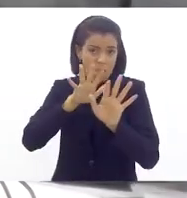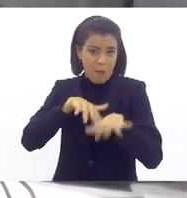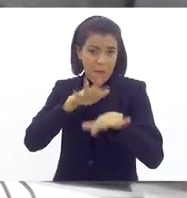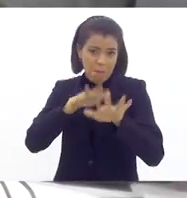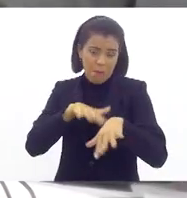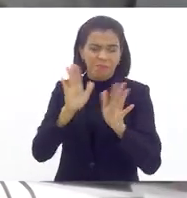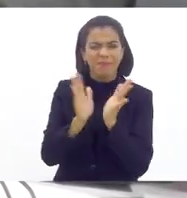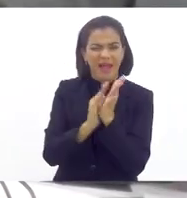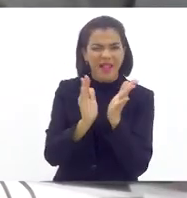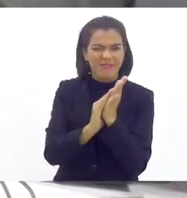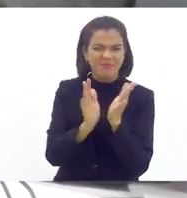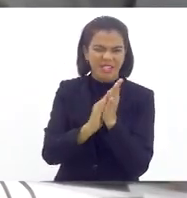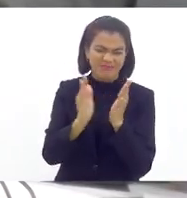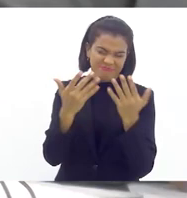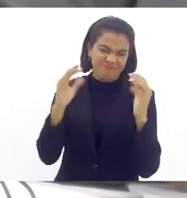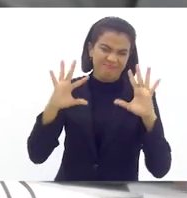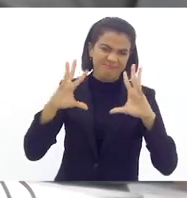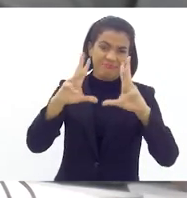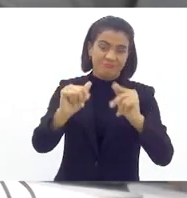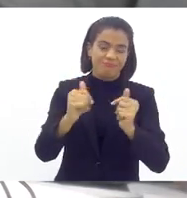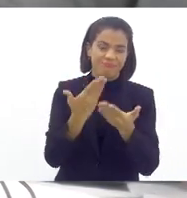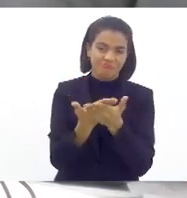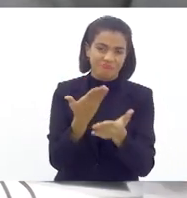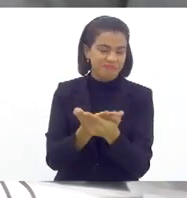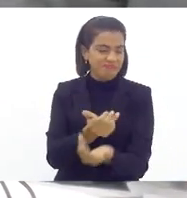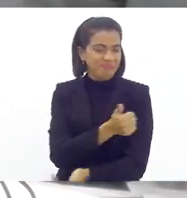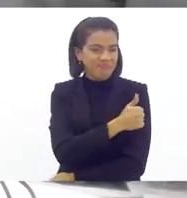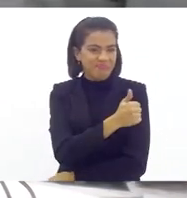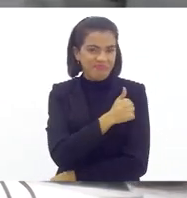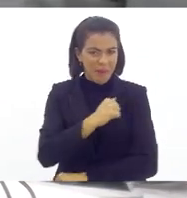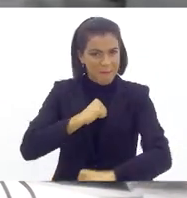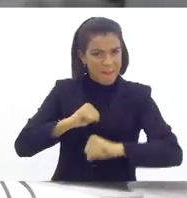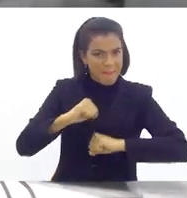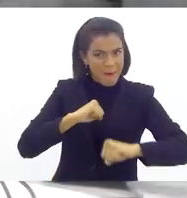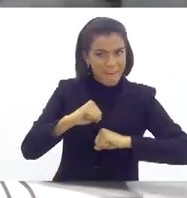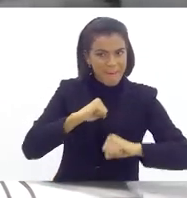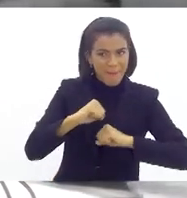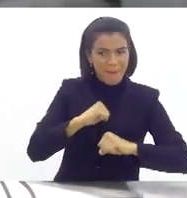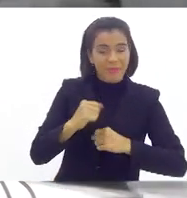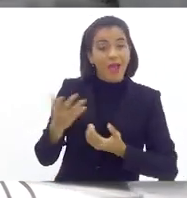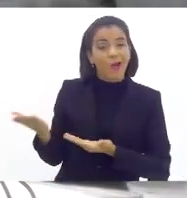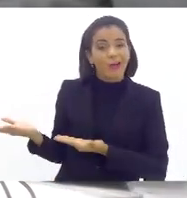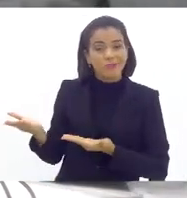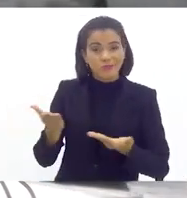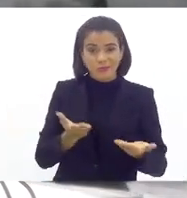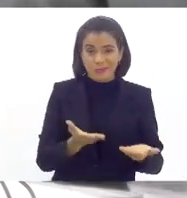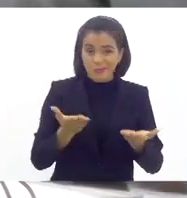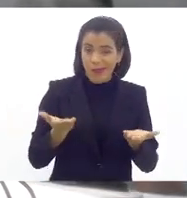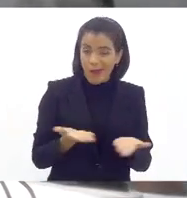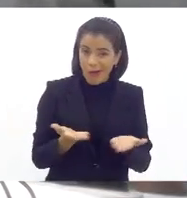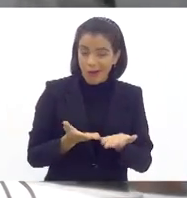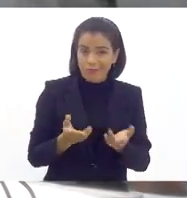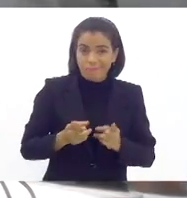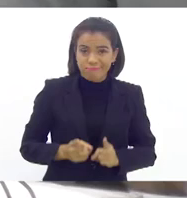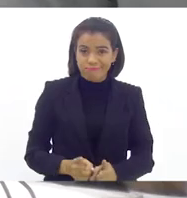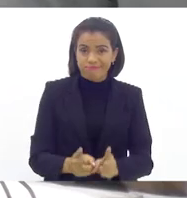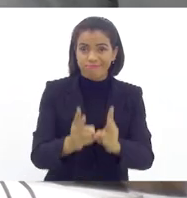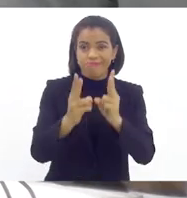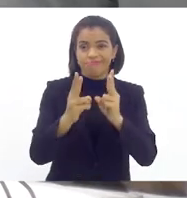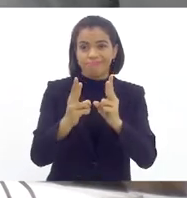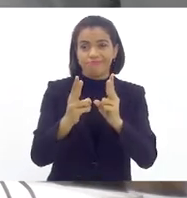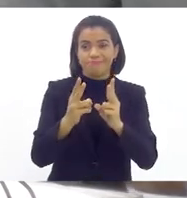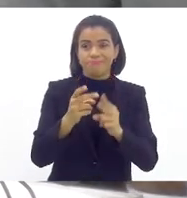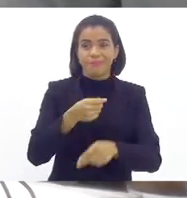então, parabéns aos estudantes valorosos e combativos. E, chamo agora, para dar sequência a nossa